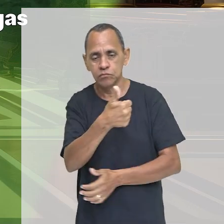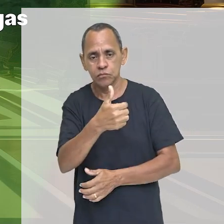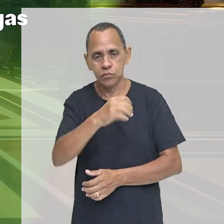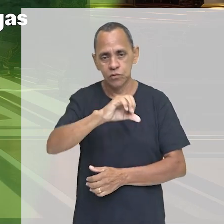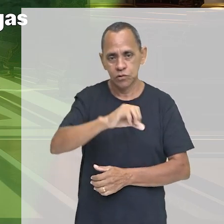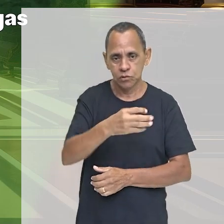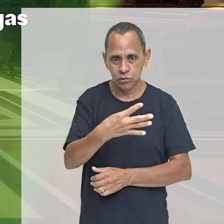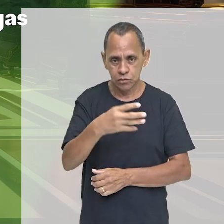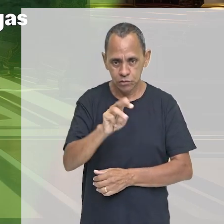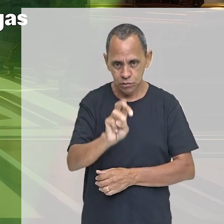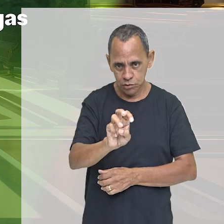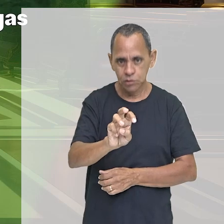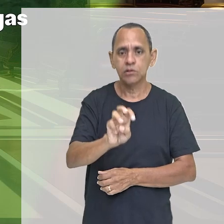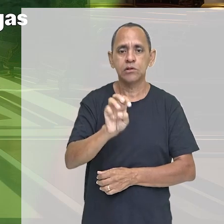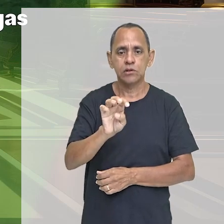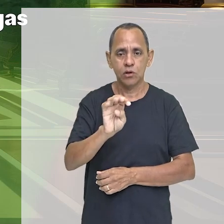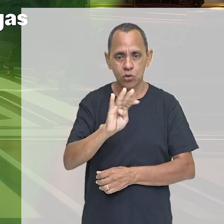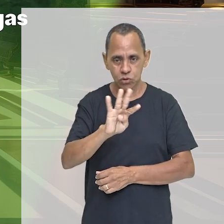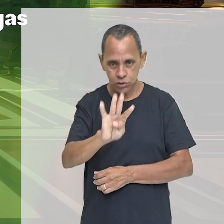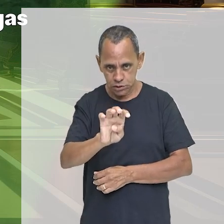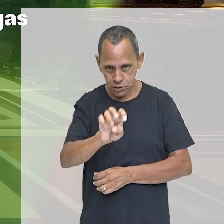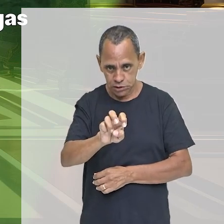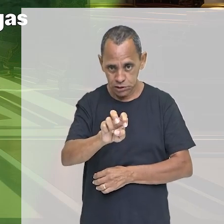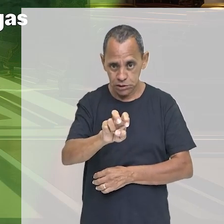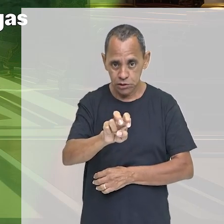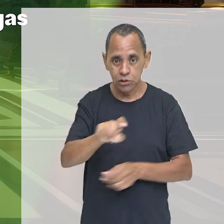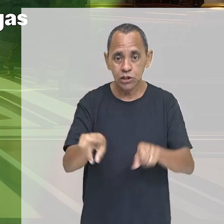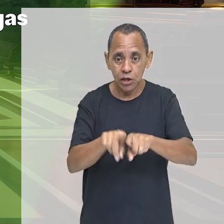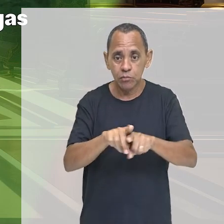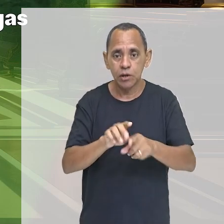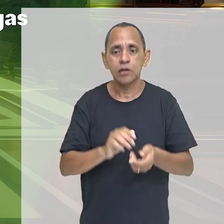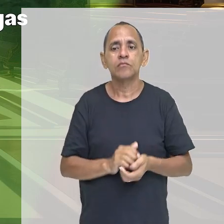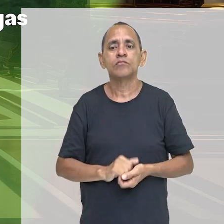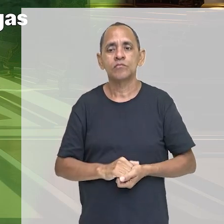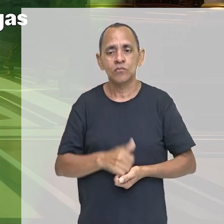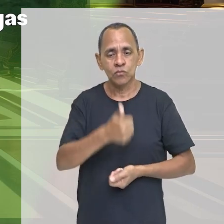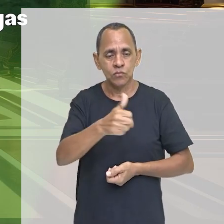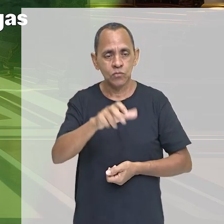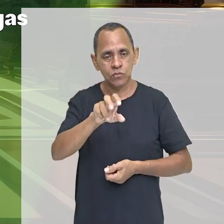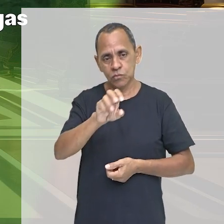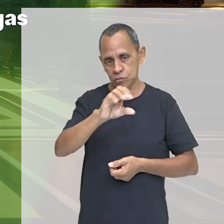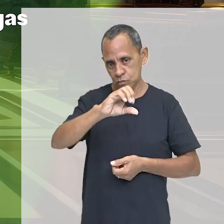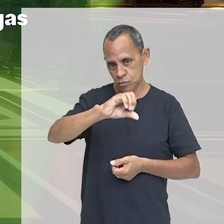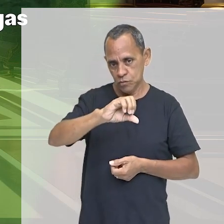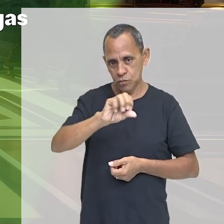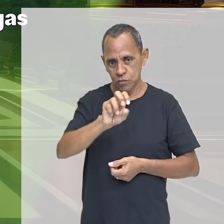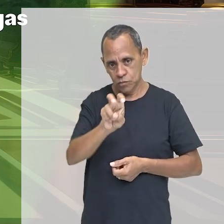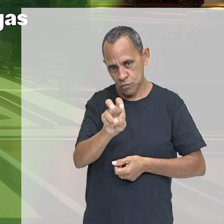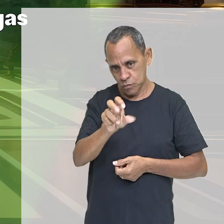1945 e depois voltou novamente no período de 1951 a